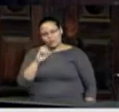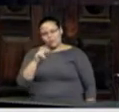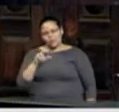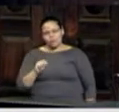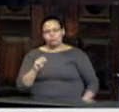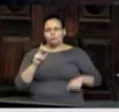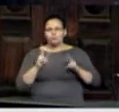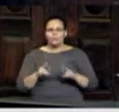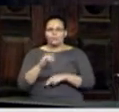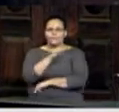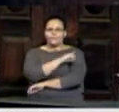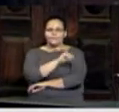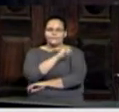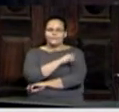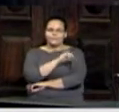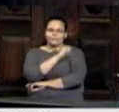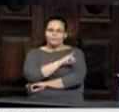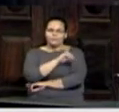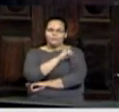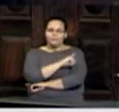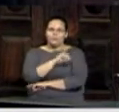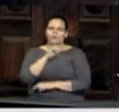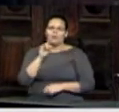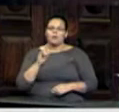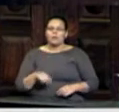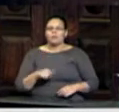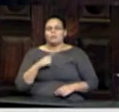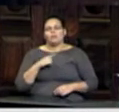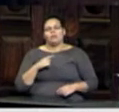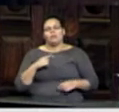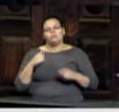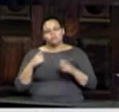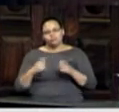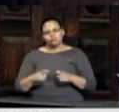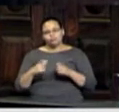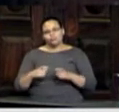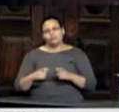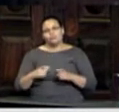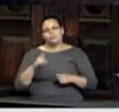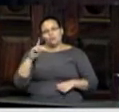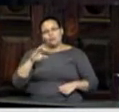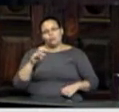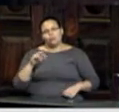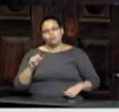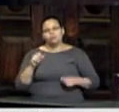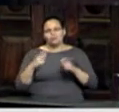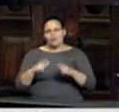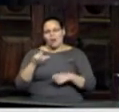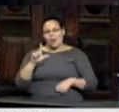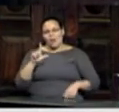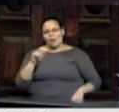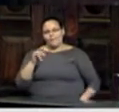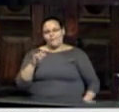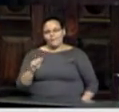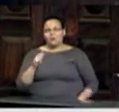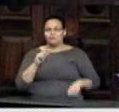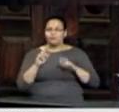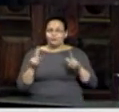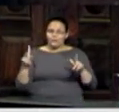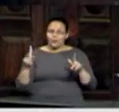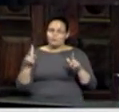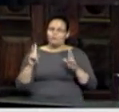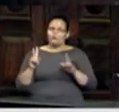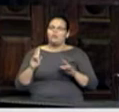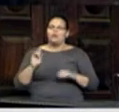no Rio de Janeiro, senhoras e senhores, existe em Campos um bairro chamado Lapa. No entanto, diferentemente